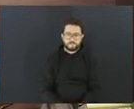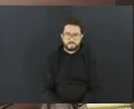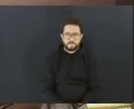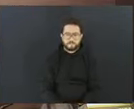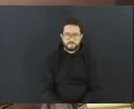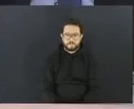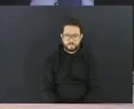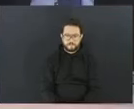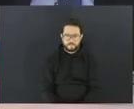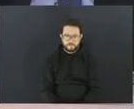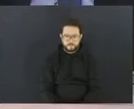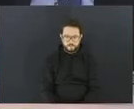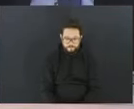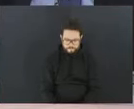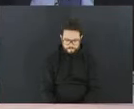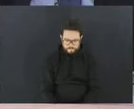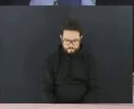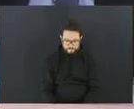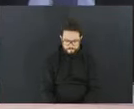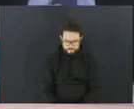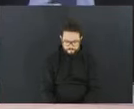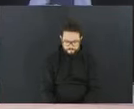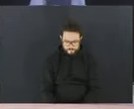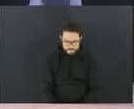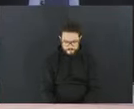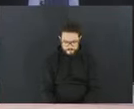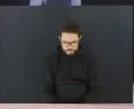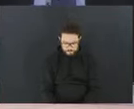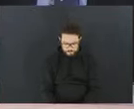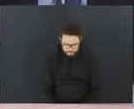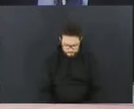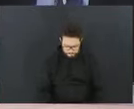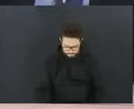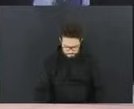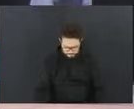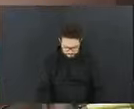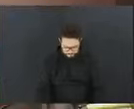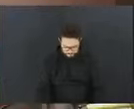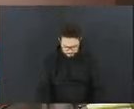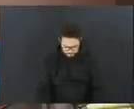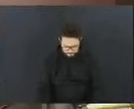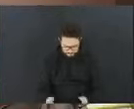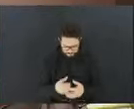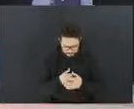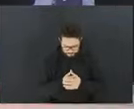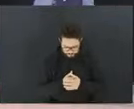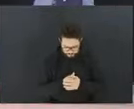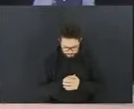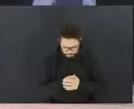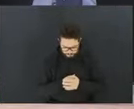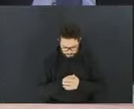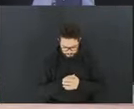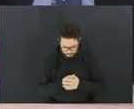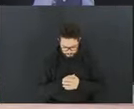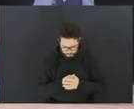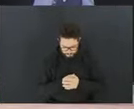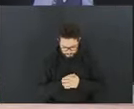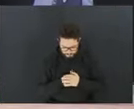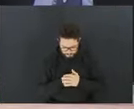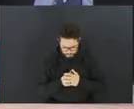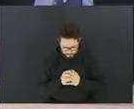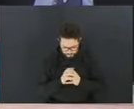Bom, vereadora Tânia, obrigado pelas palavras, pelo reconhecimento. Comungo do mesmo sentimento, do mesmo orgulho por